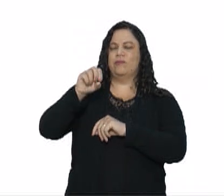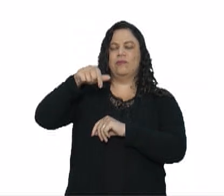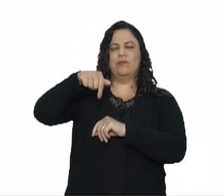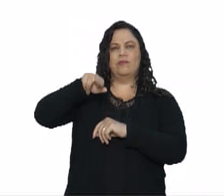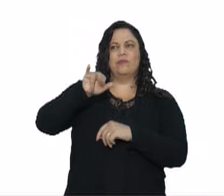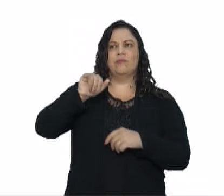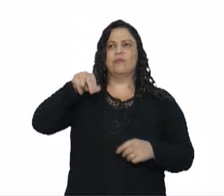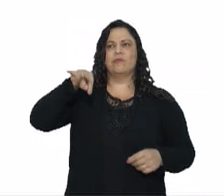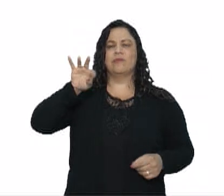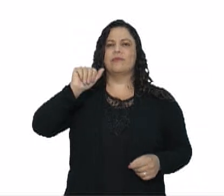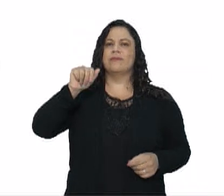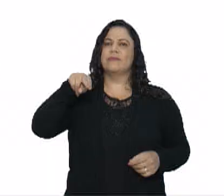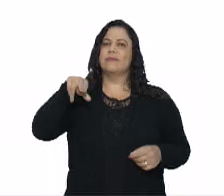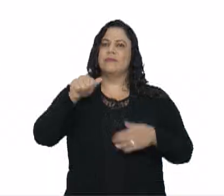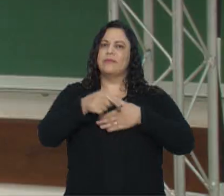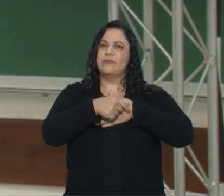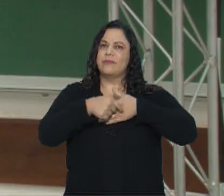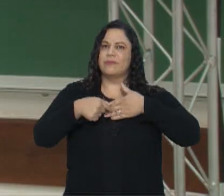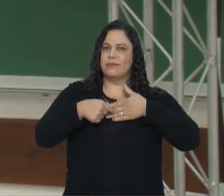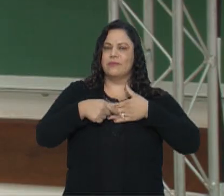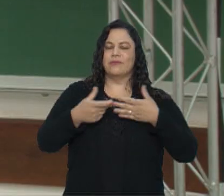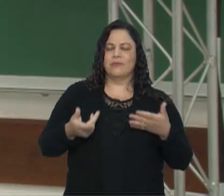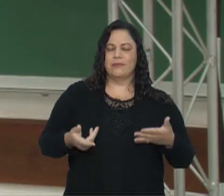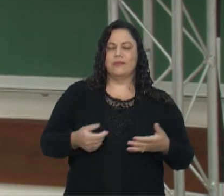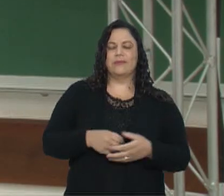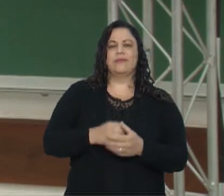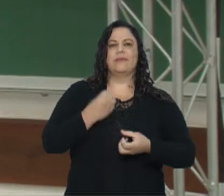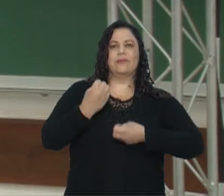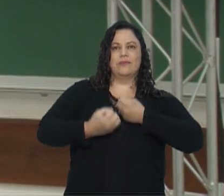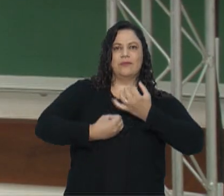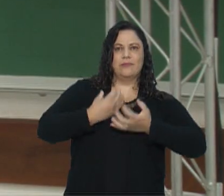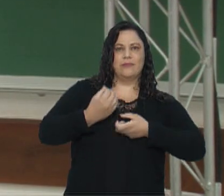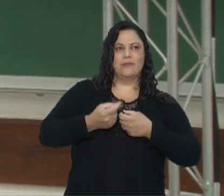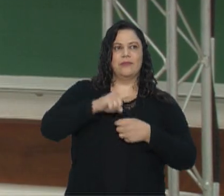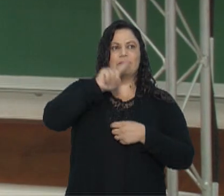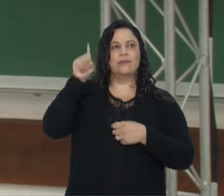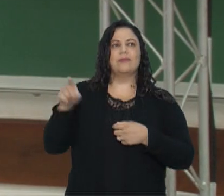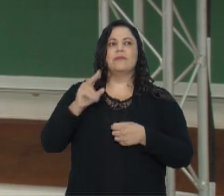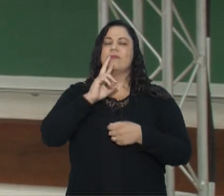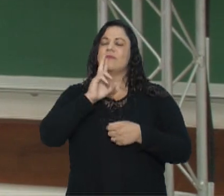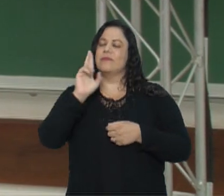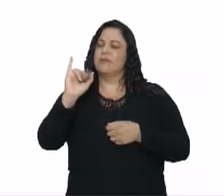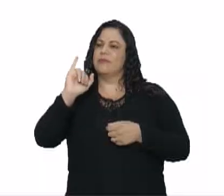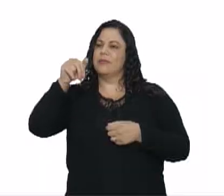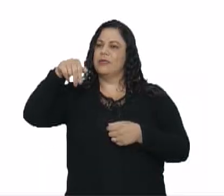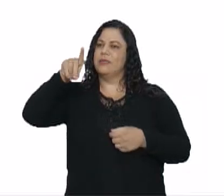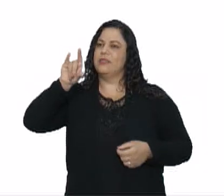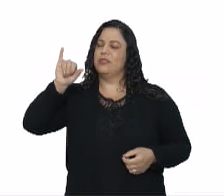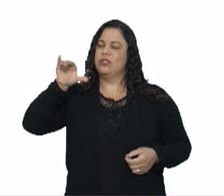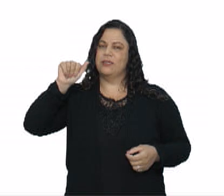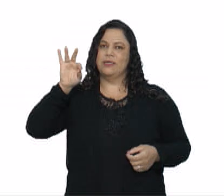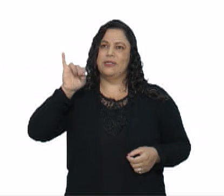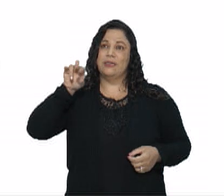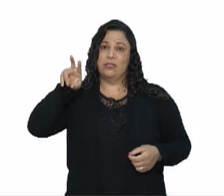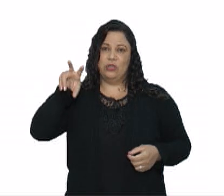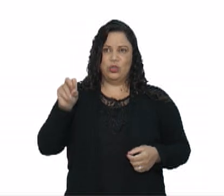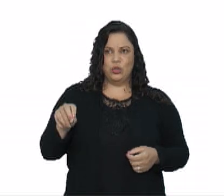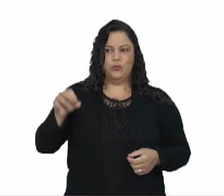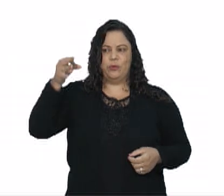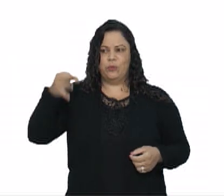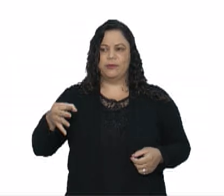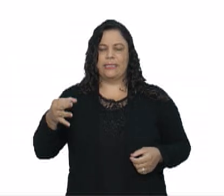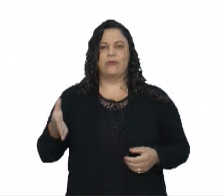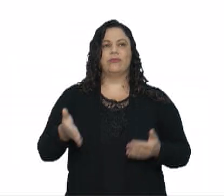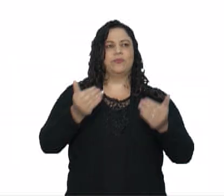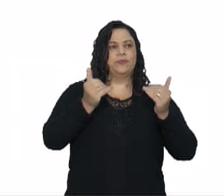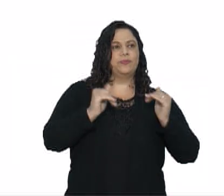poeta. Então, indicativo, fato certo, né? Se você gritasse, se você gemesse, se você